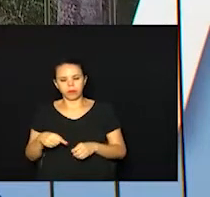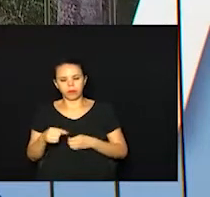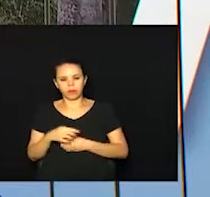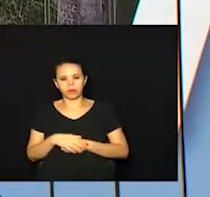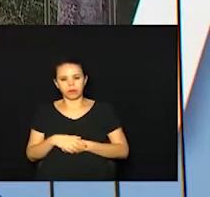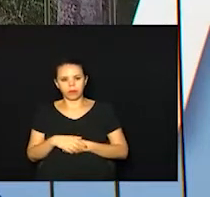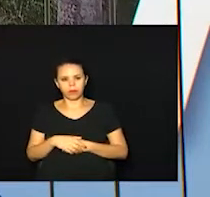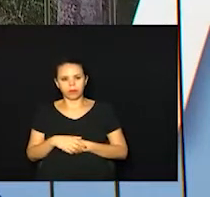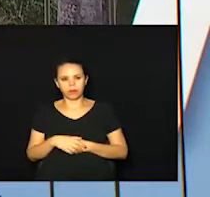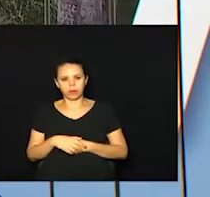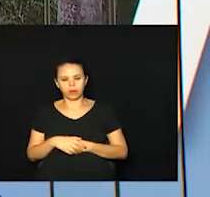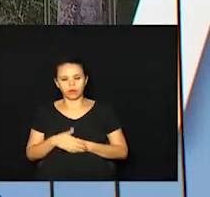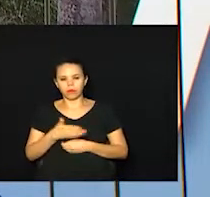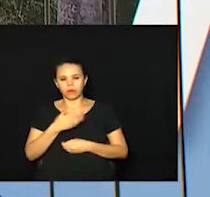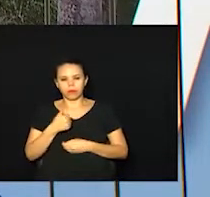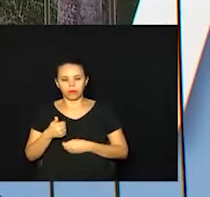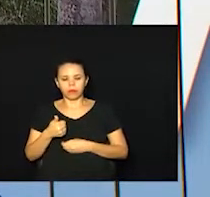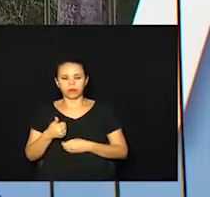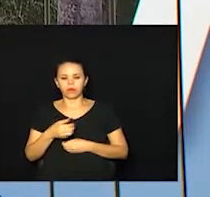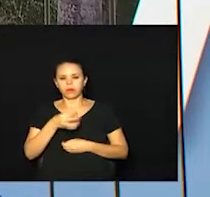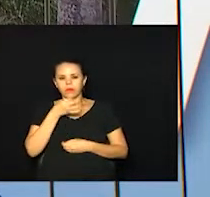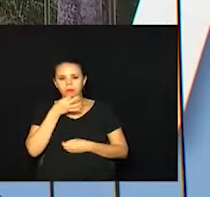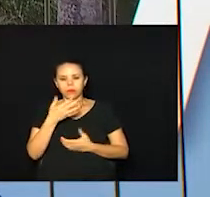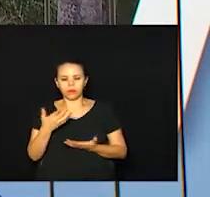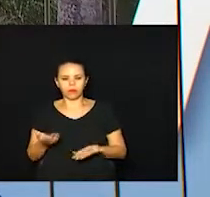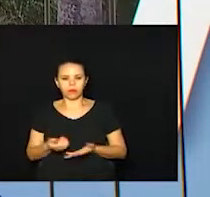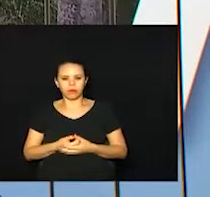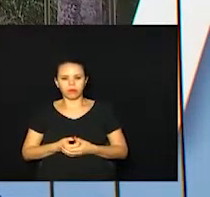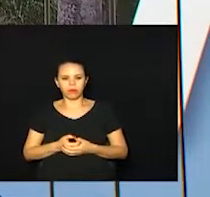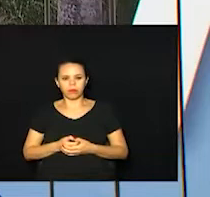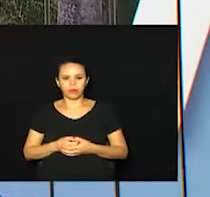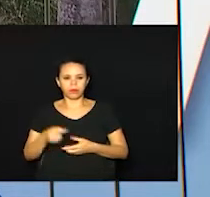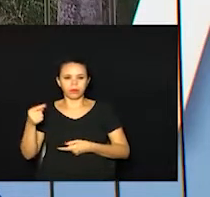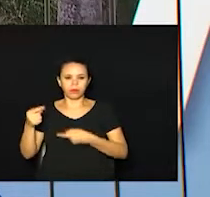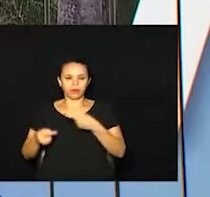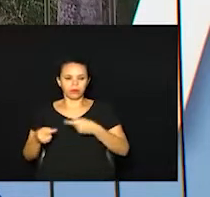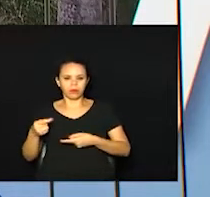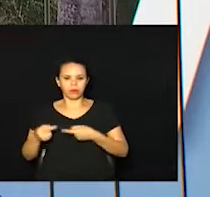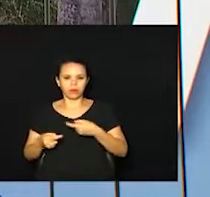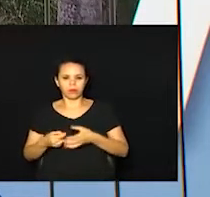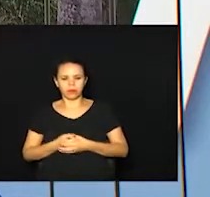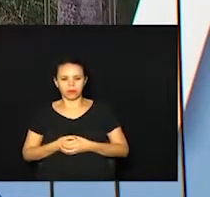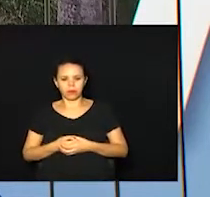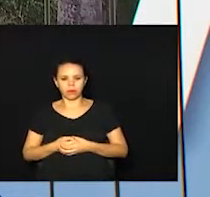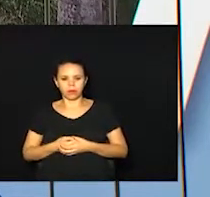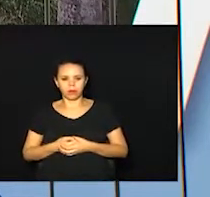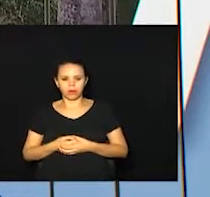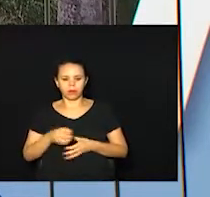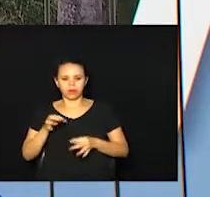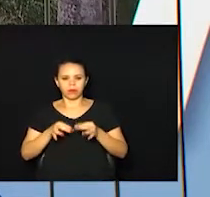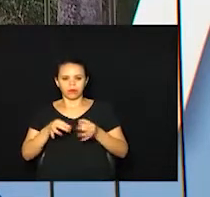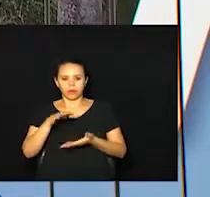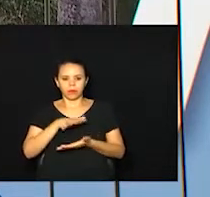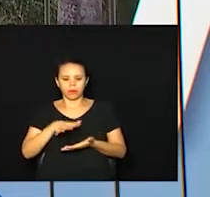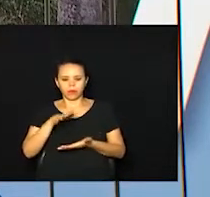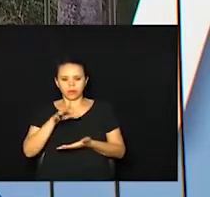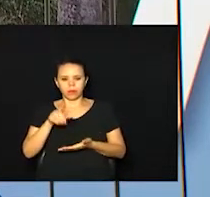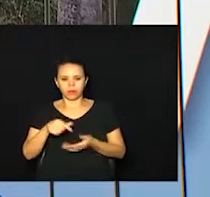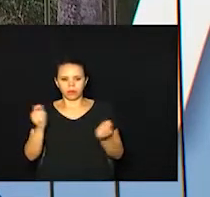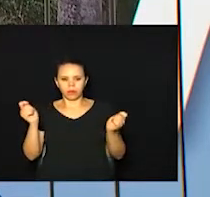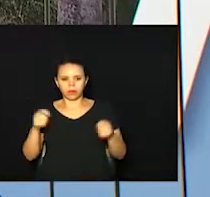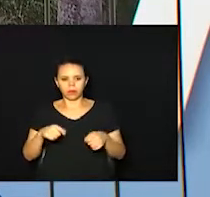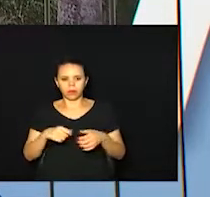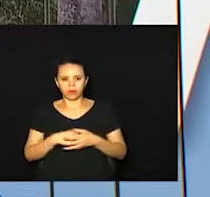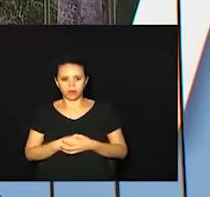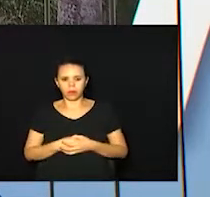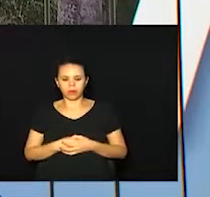ela está amadurecida do ponto de vista político e jurídico. É